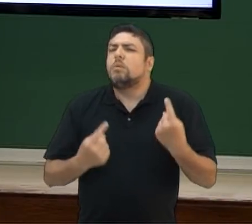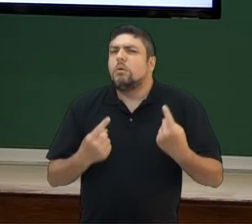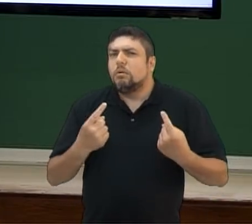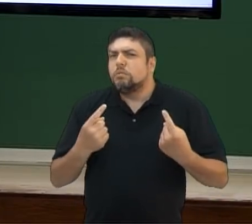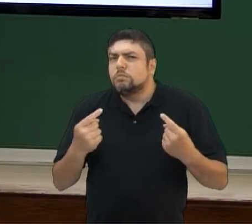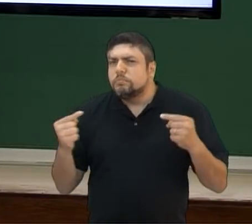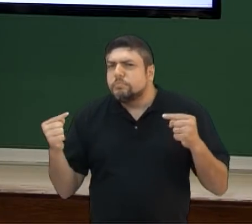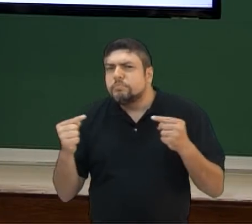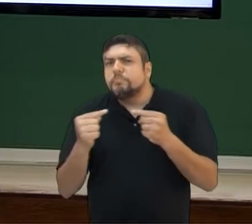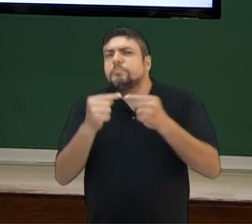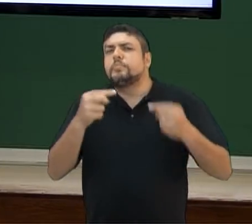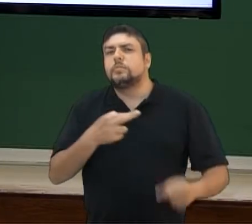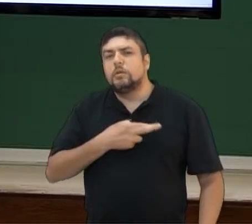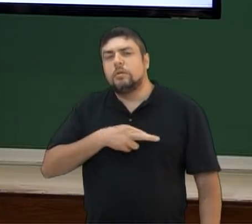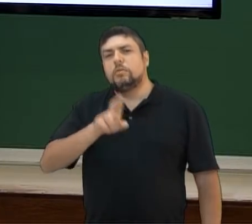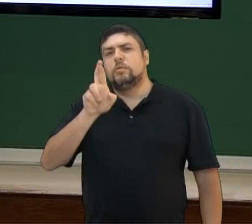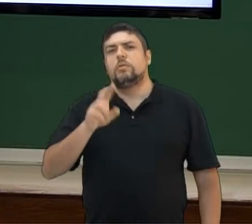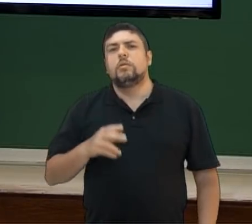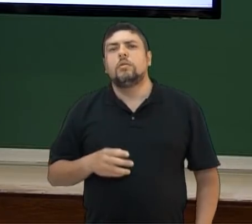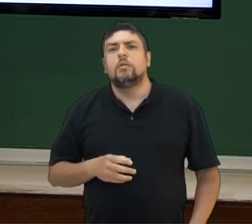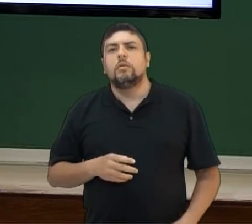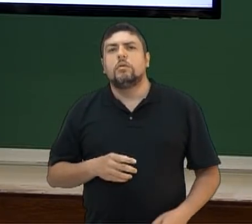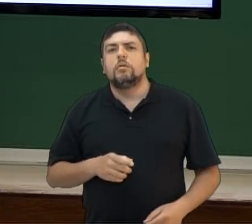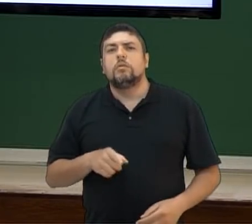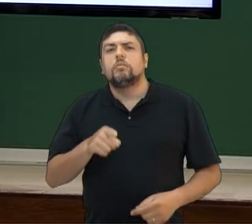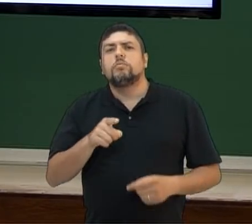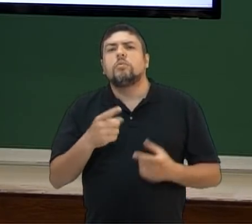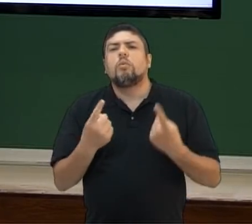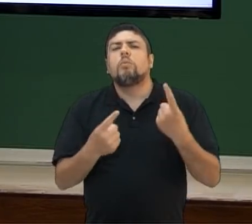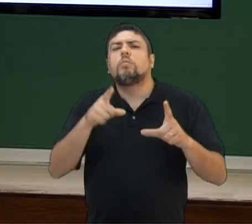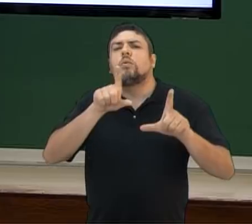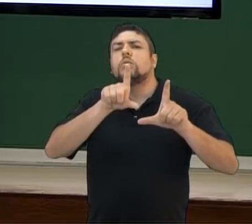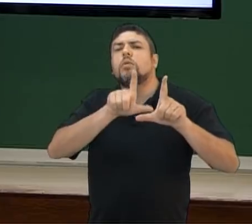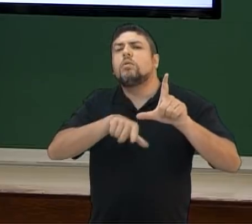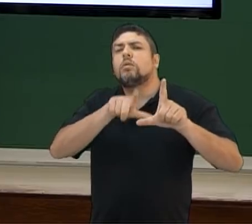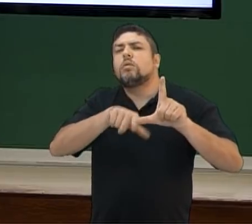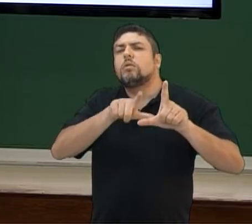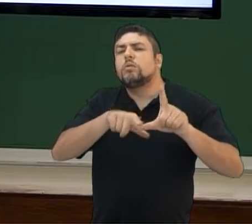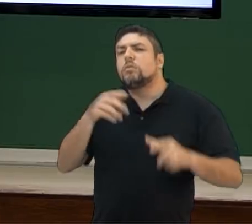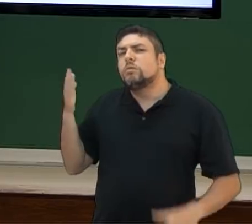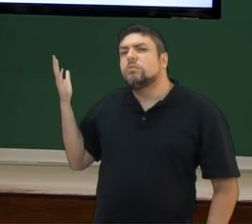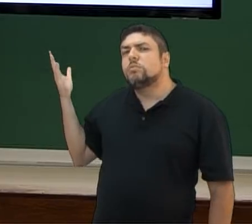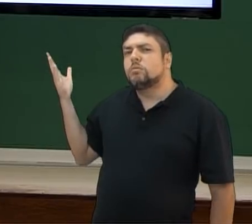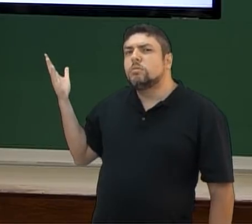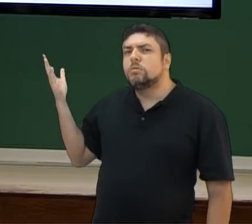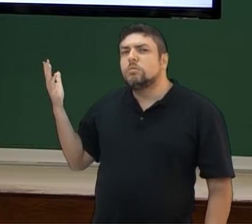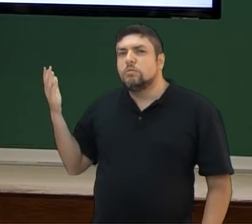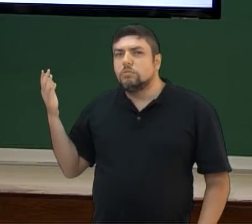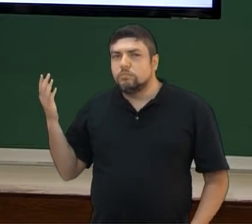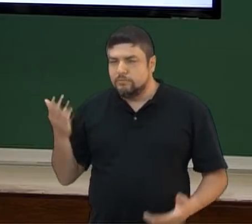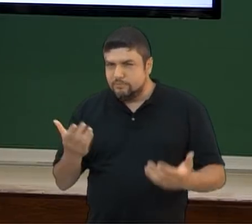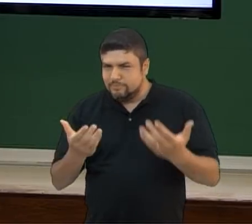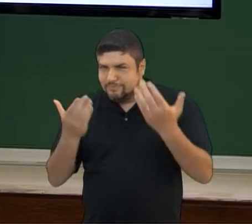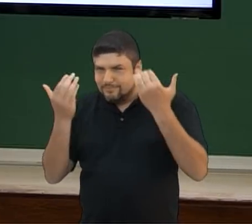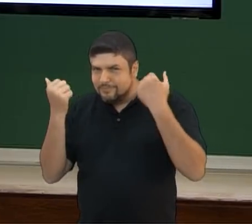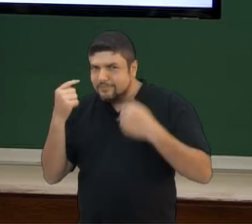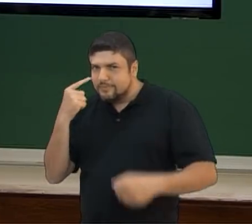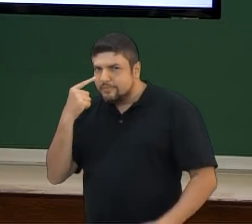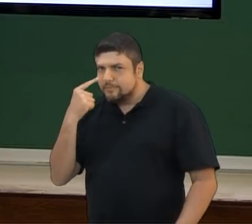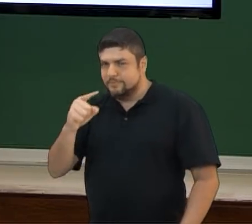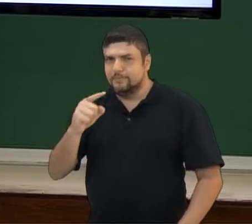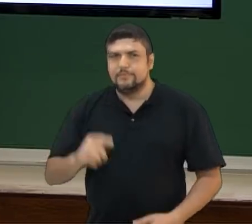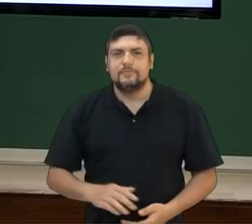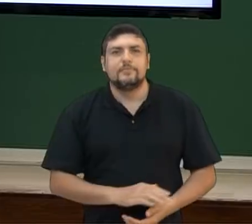símbolos religiosos? Quais foram as letras que você marcou? Vamos descobrir quais são os símbolos religiosos e quais não